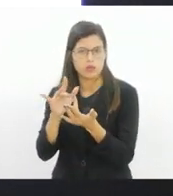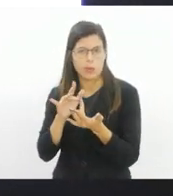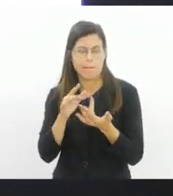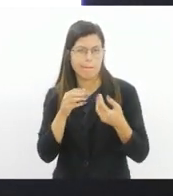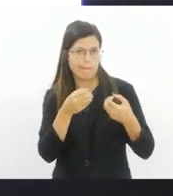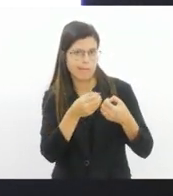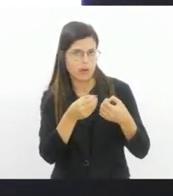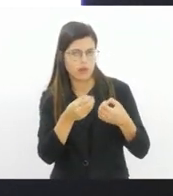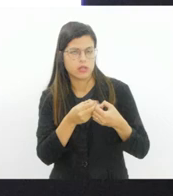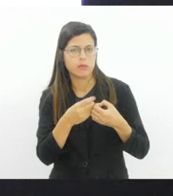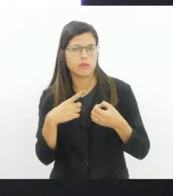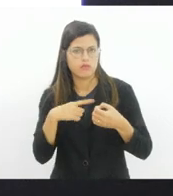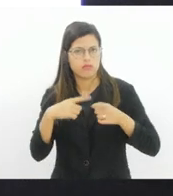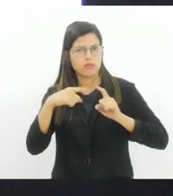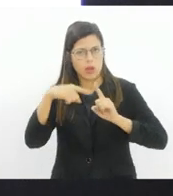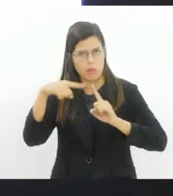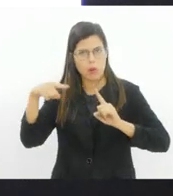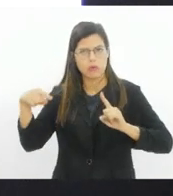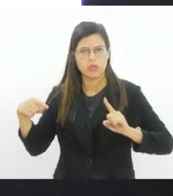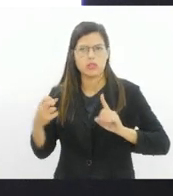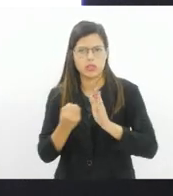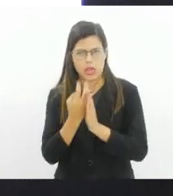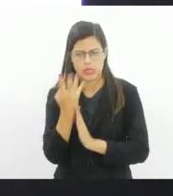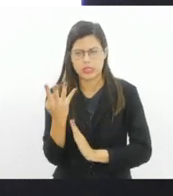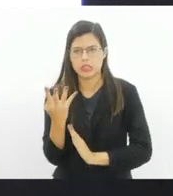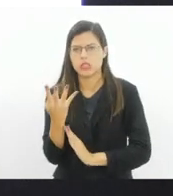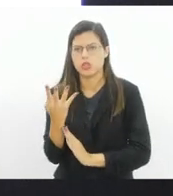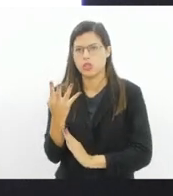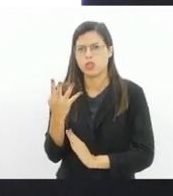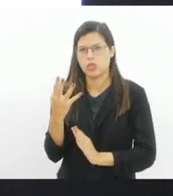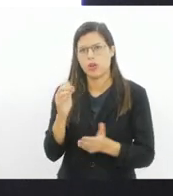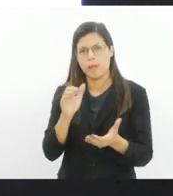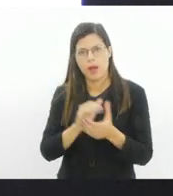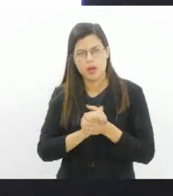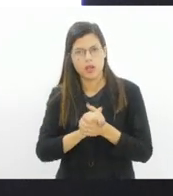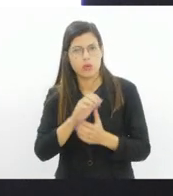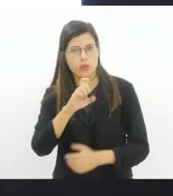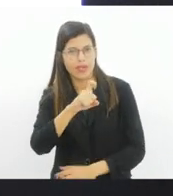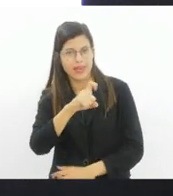percentual significativo. Companheiros e ex-companheiros,